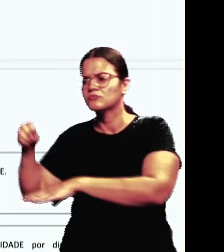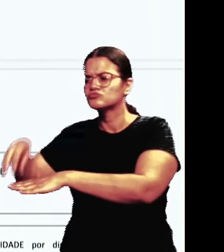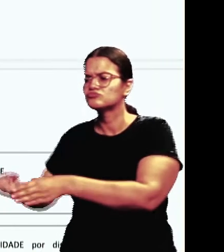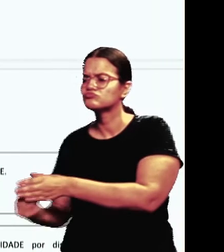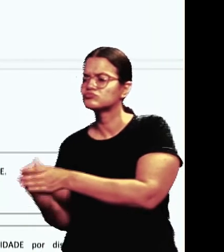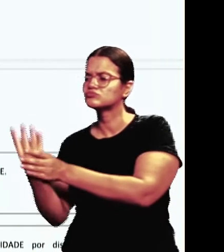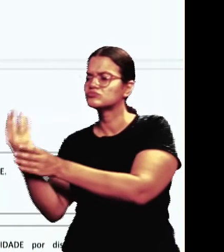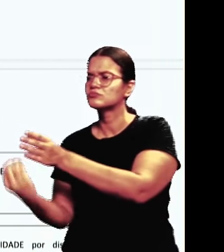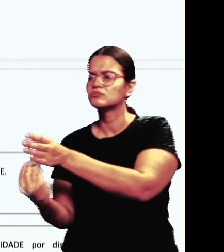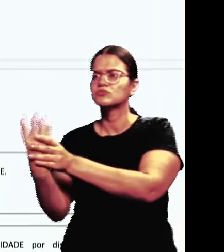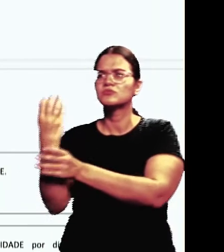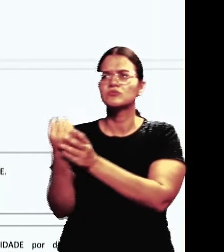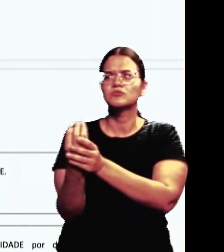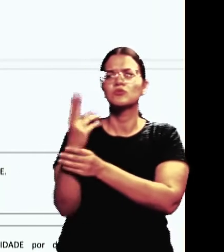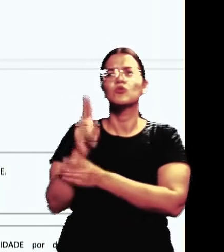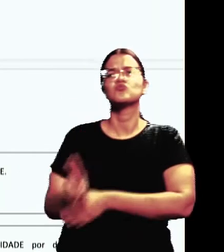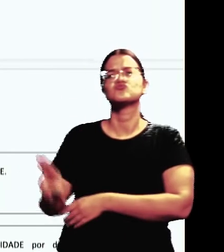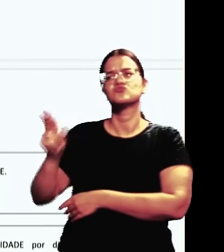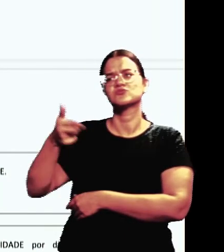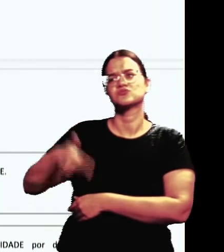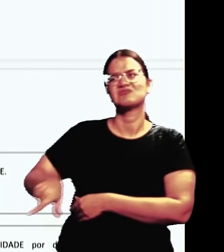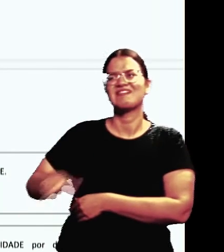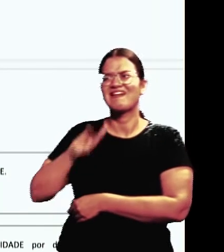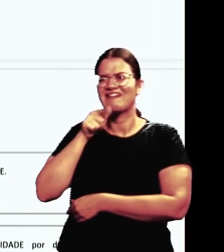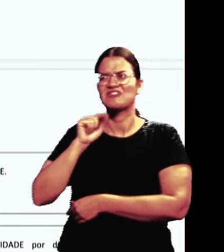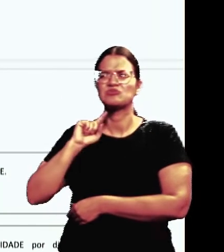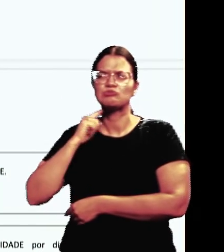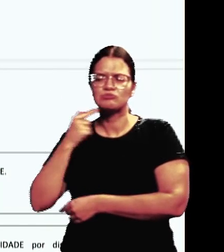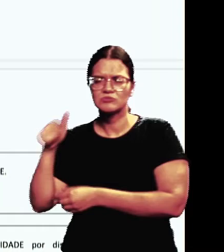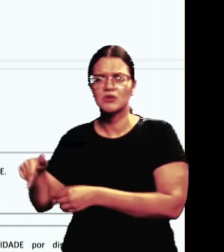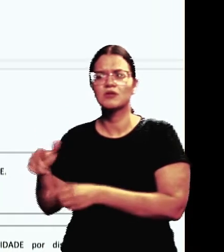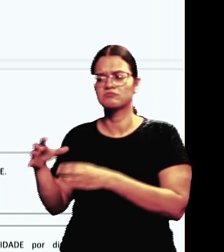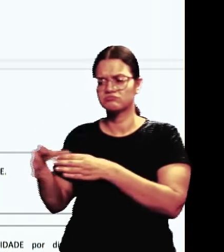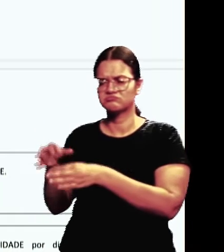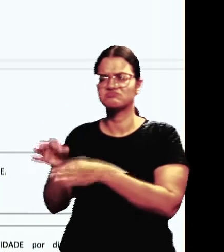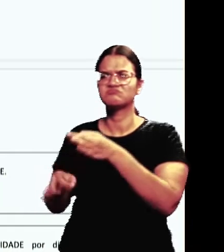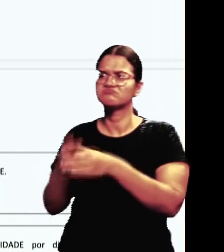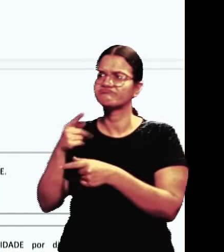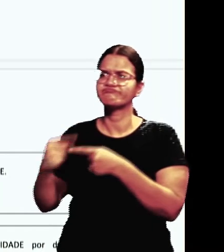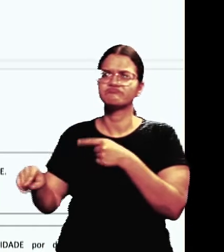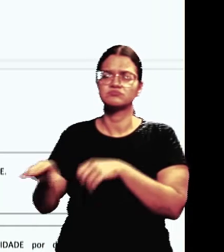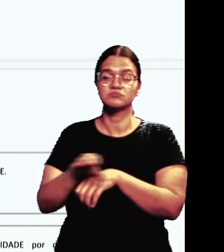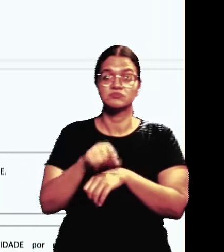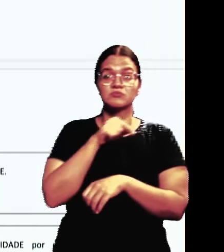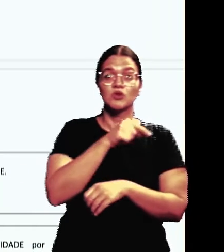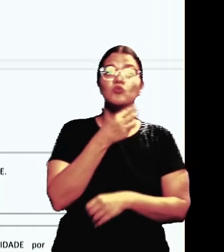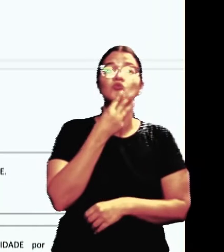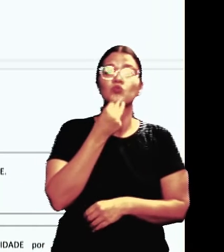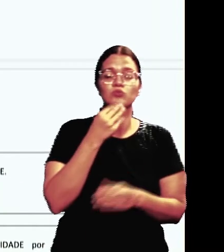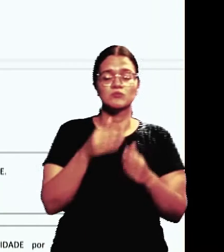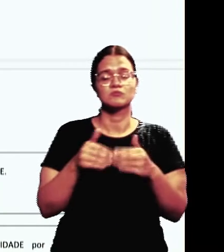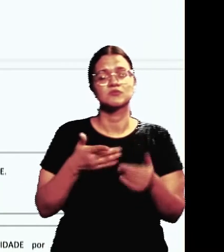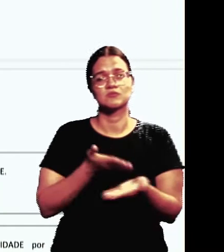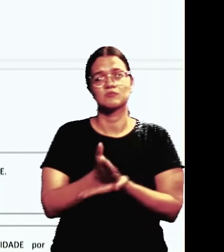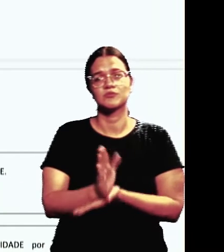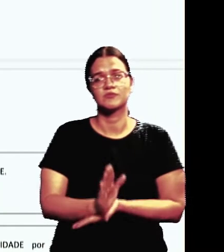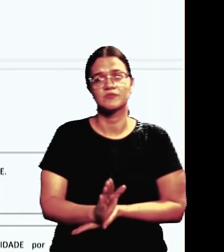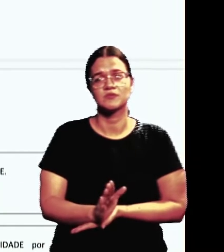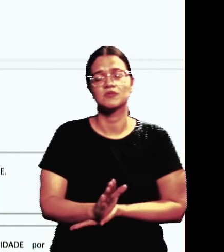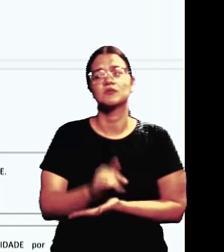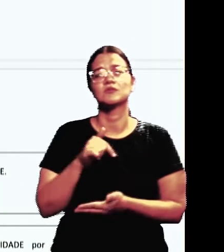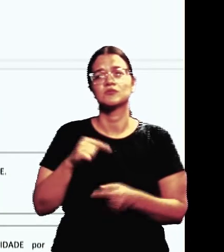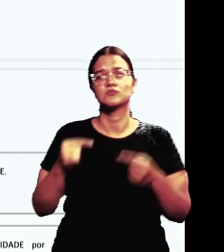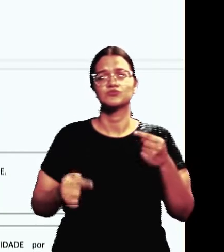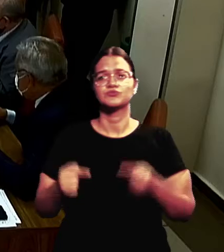em composteiras ou reuso. Provedoria manifestou pela constitucionalidade, relator William Meloso manifestou pela aprovação. O projeto está